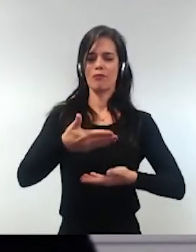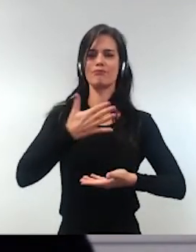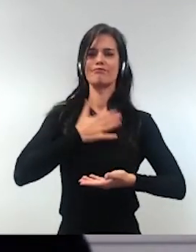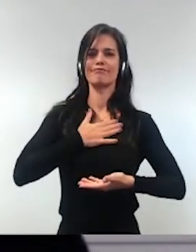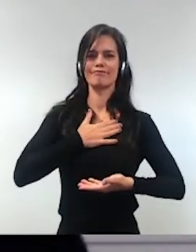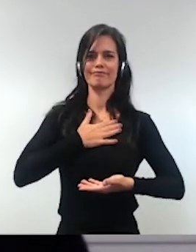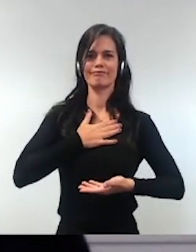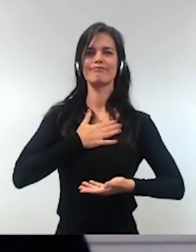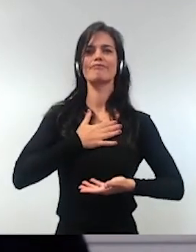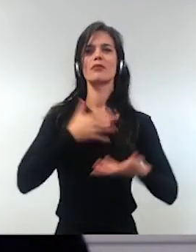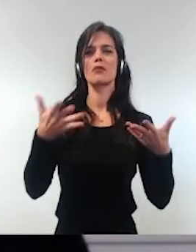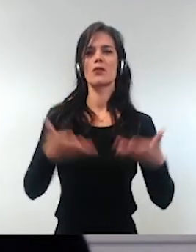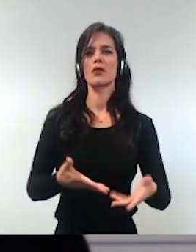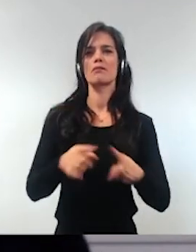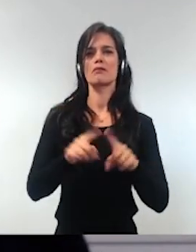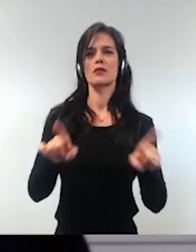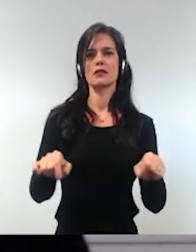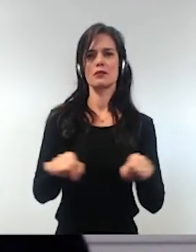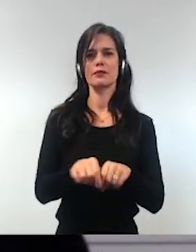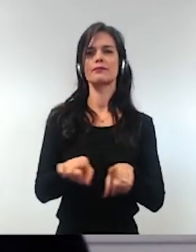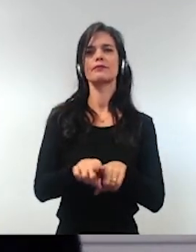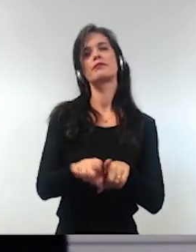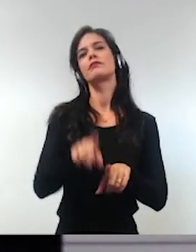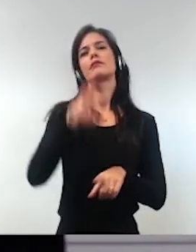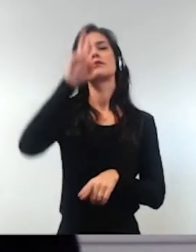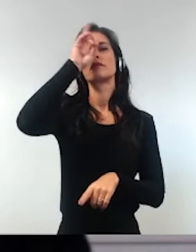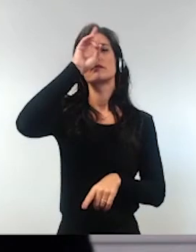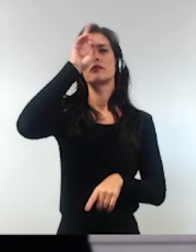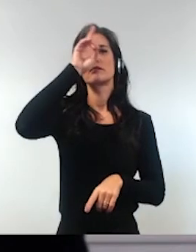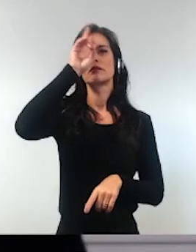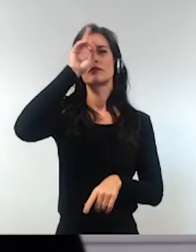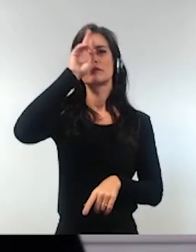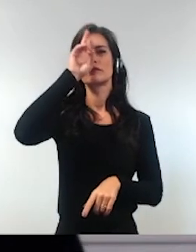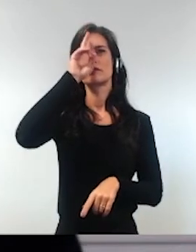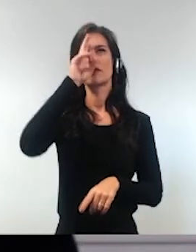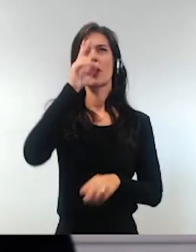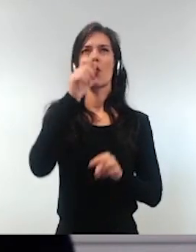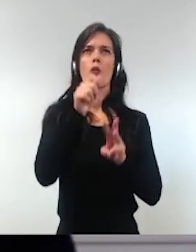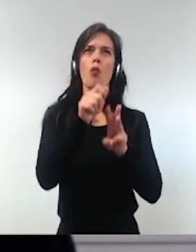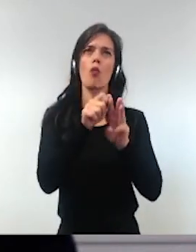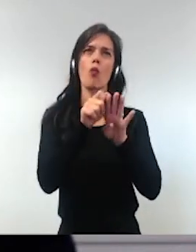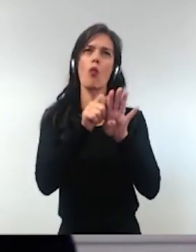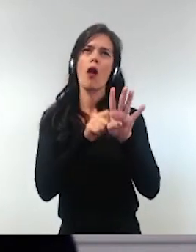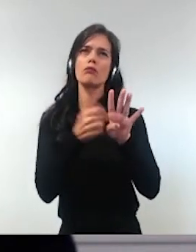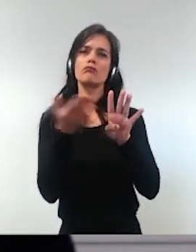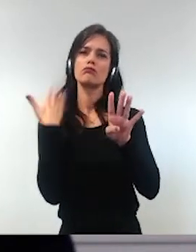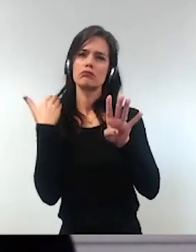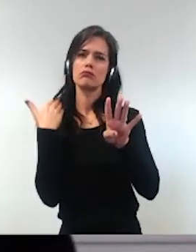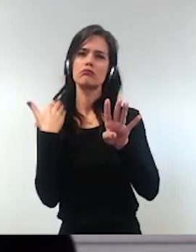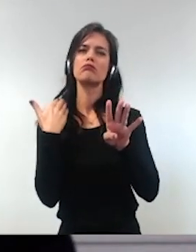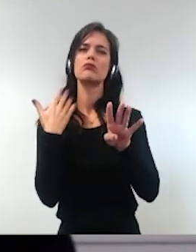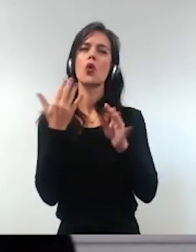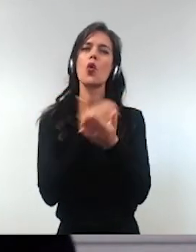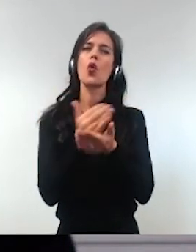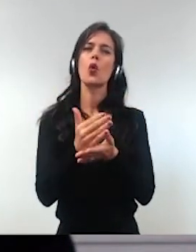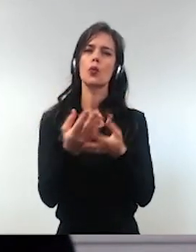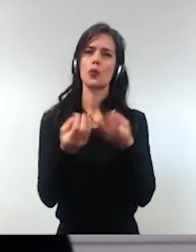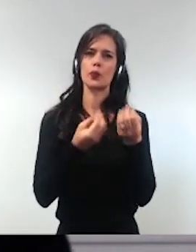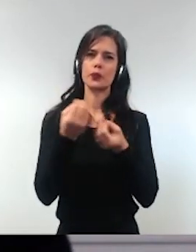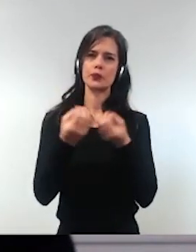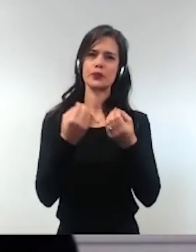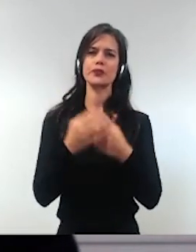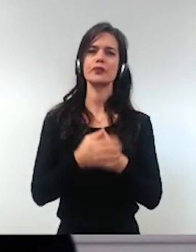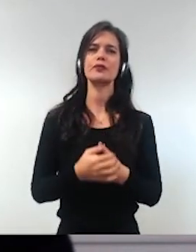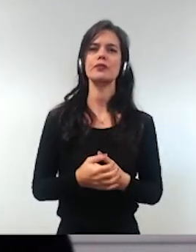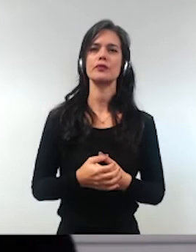participar desta sala e lembro, há cerca de 4 meses atrás, como tudo começou. A